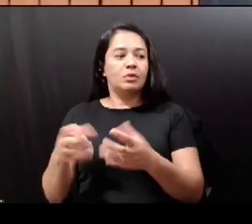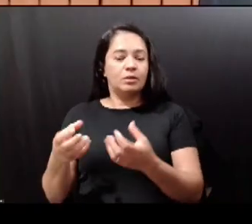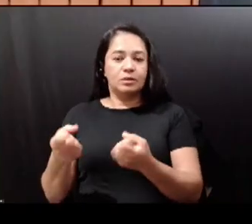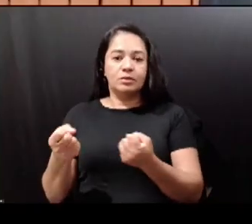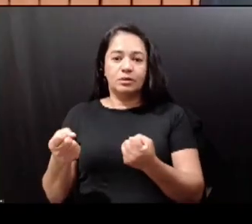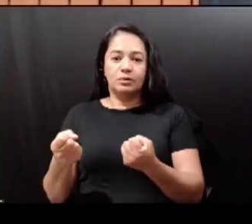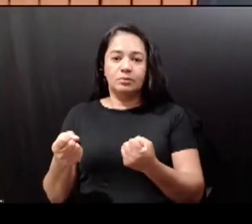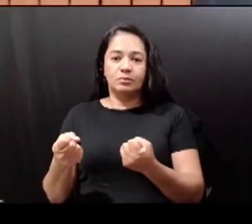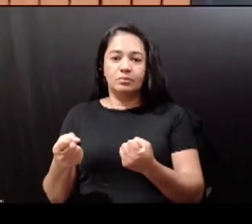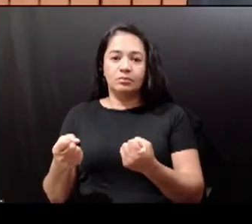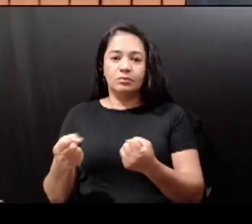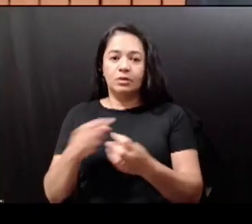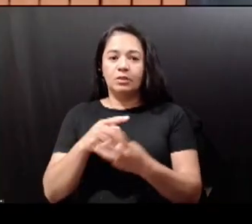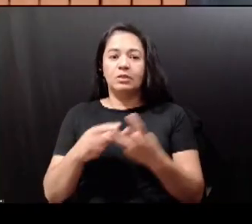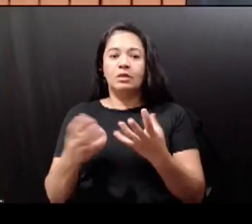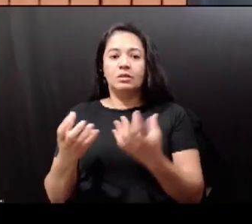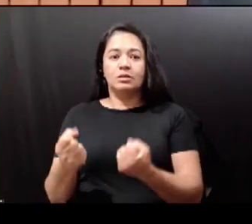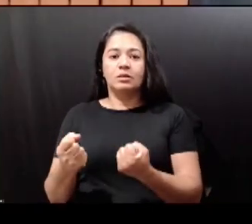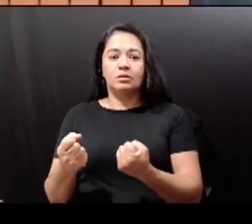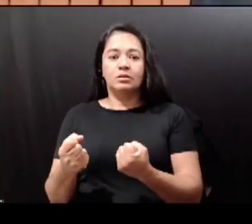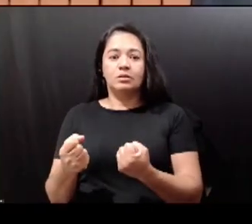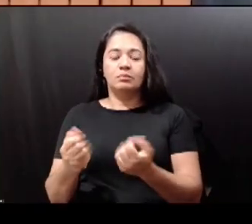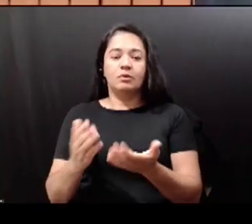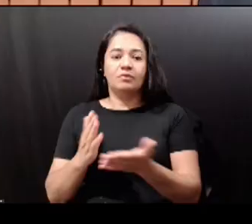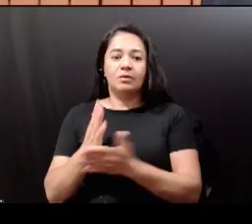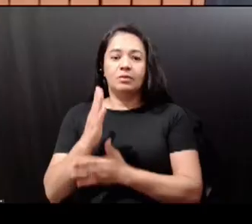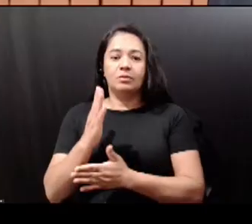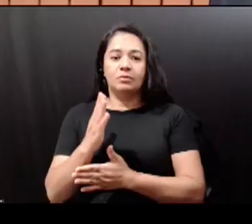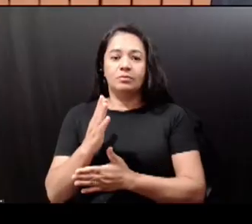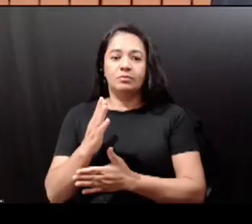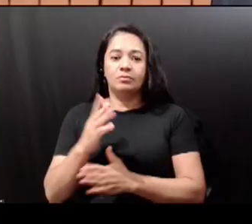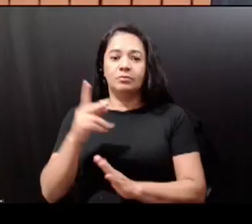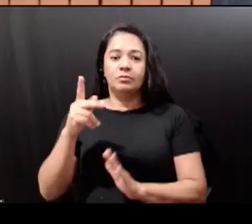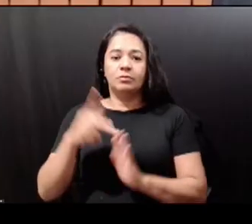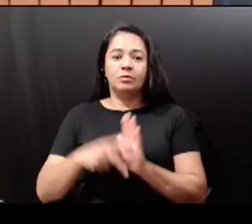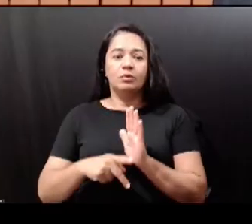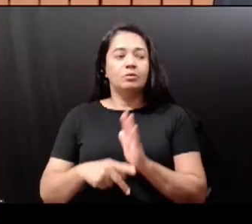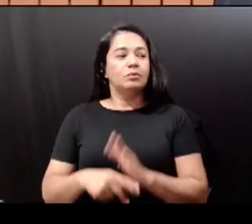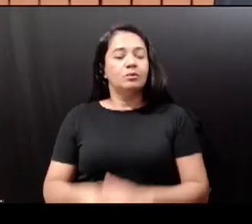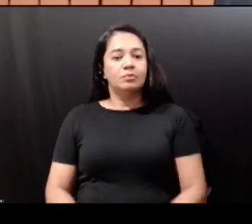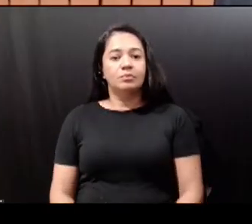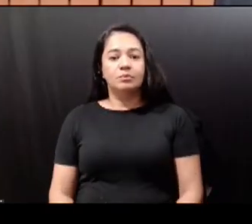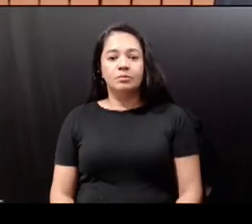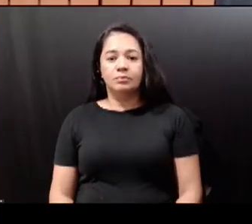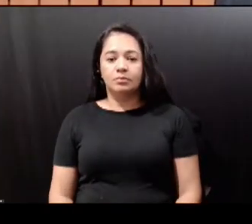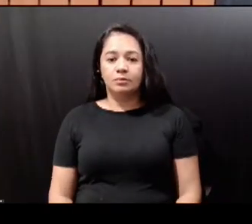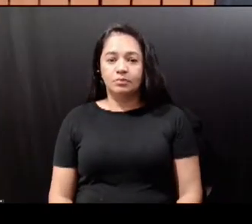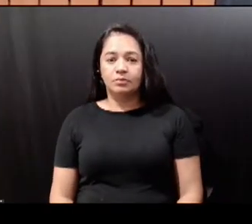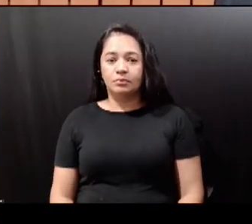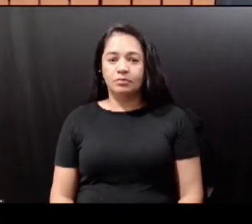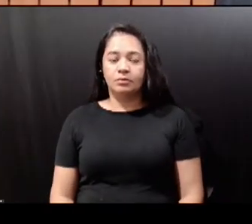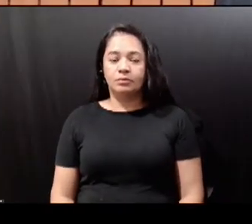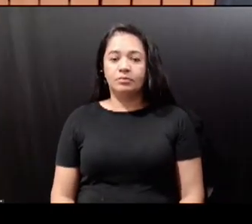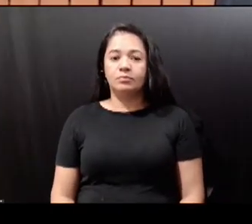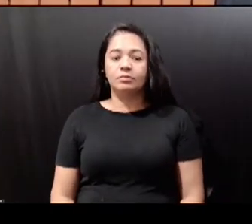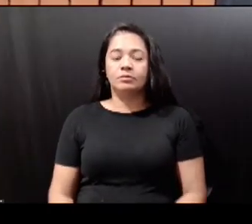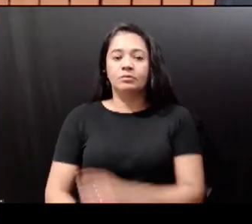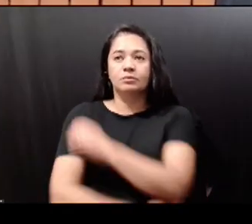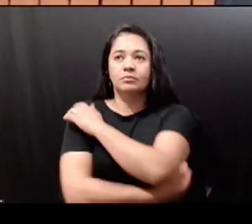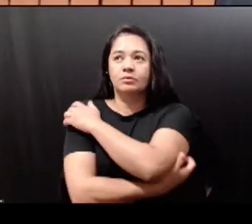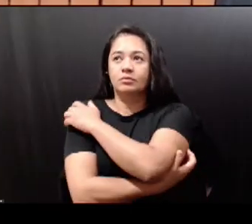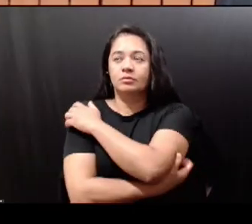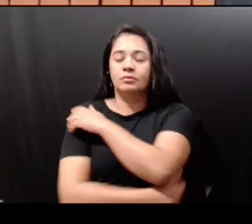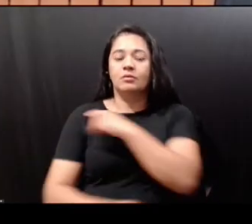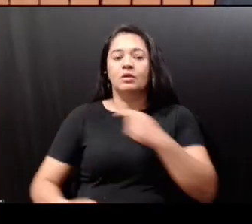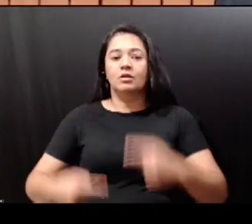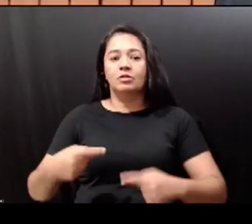votos favoráveis, está aprovado o primeiro item da discussão. Segunda discussão e votação do parecer sugerido